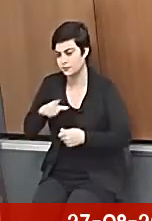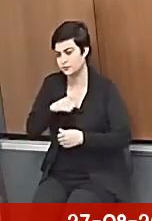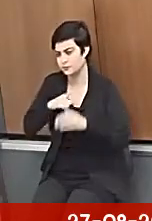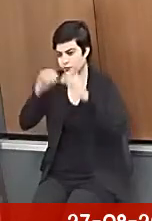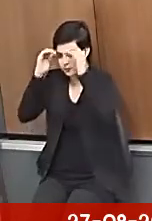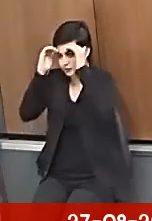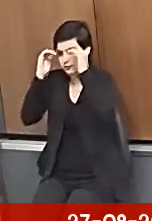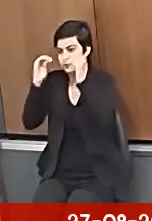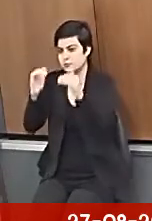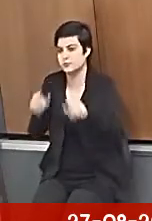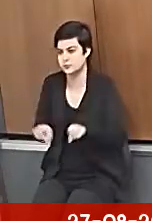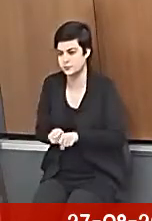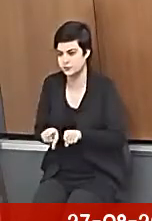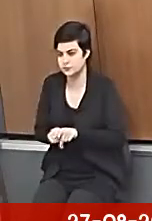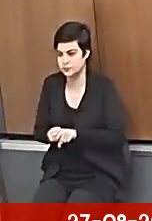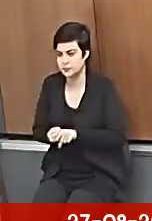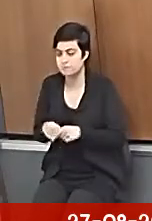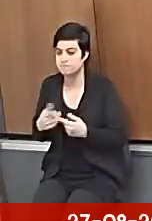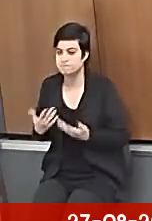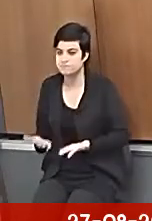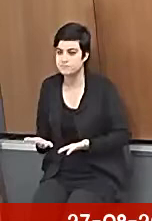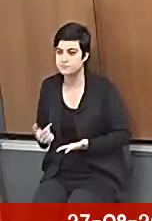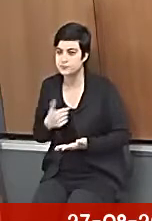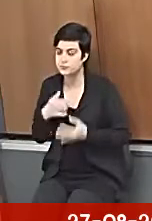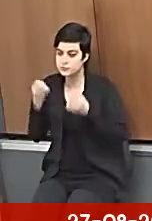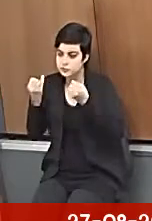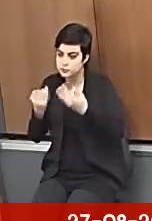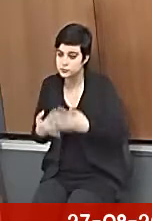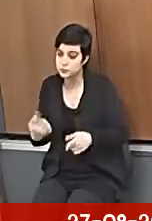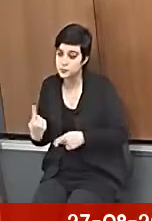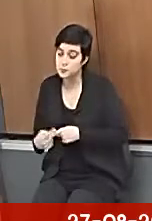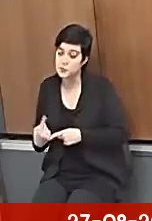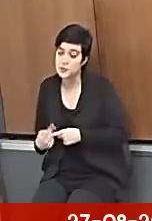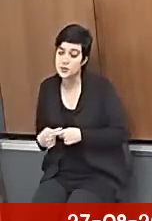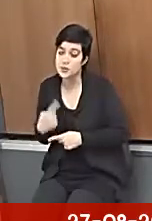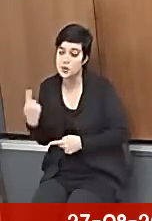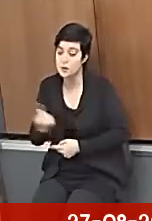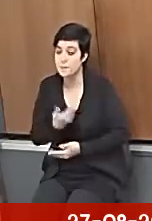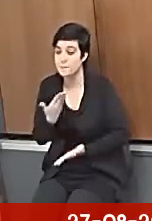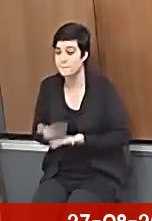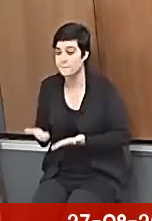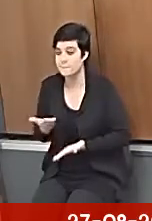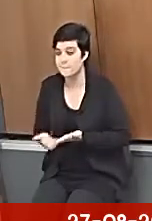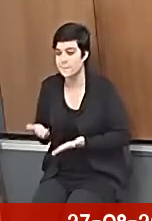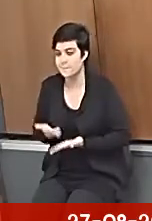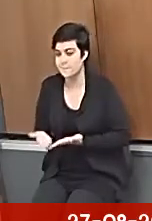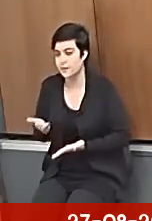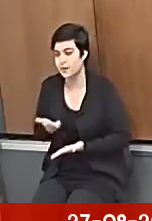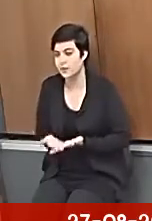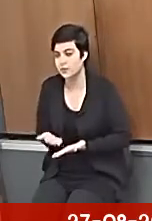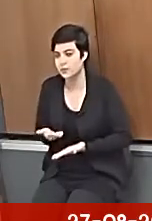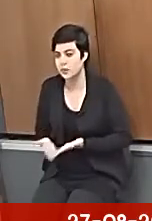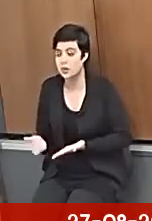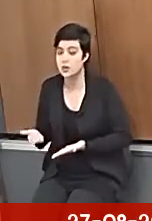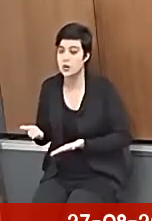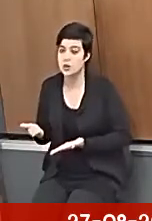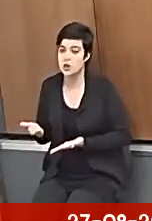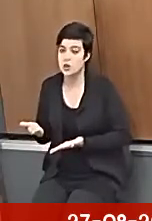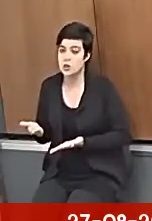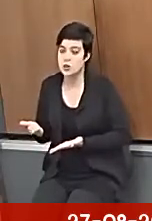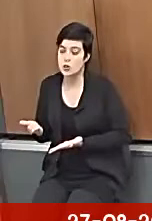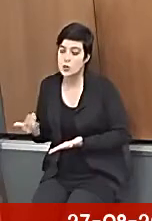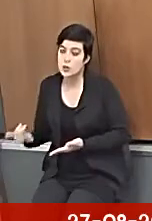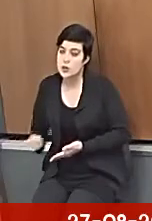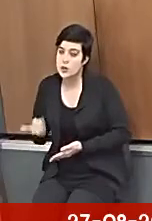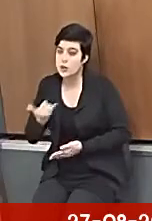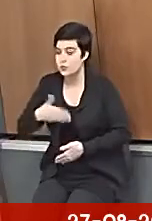tal digo isso senhoras e senhores porque a gente vem perdendo e se esse ícone que nós